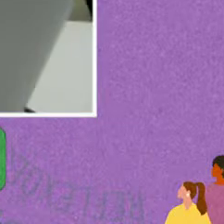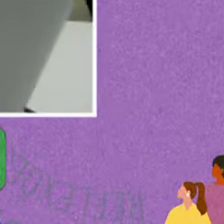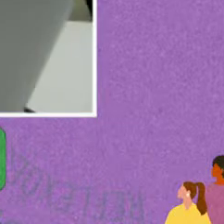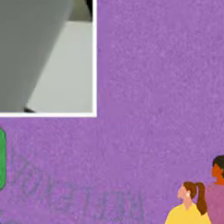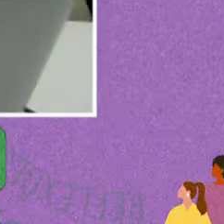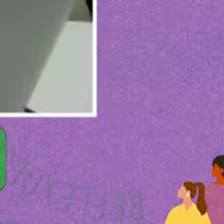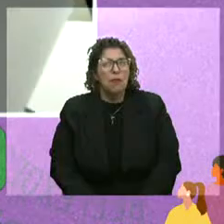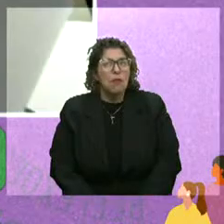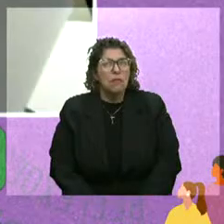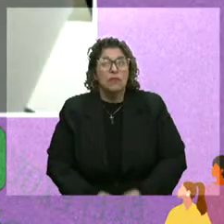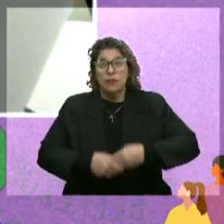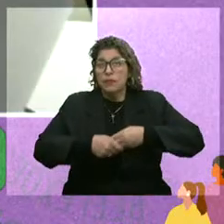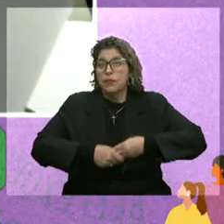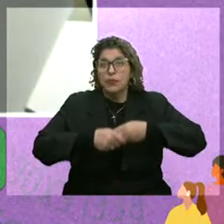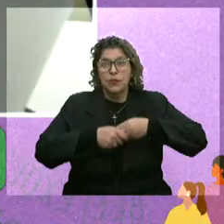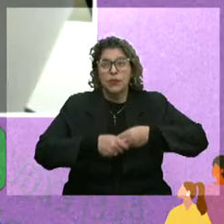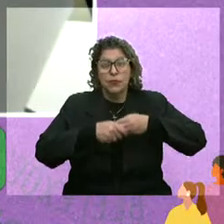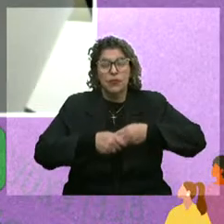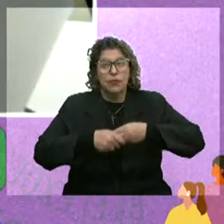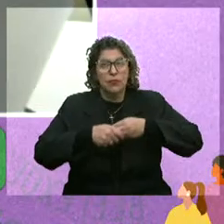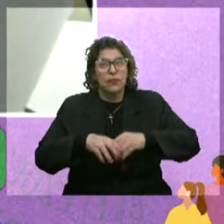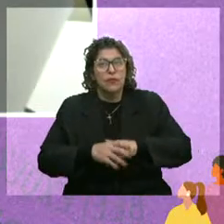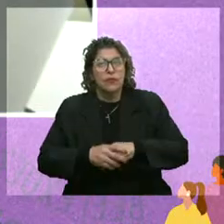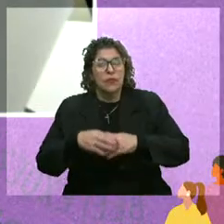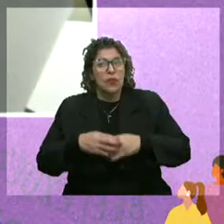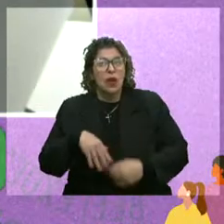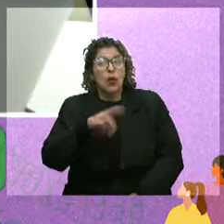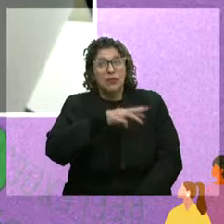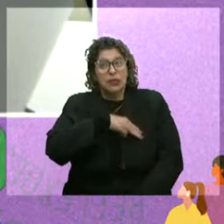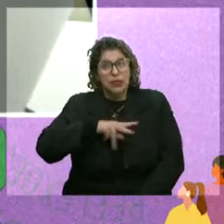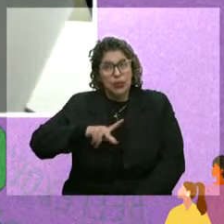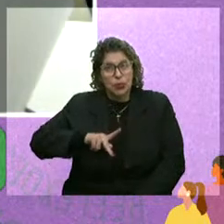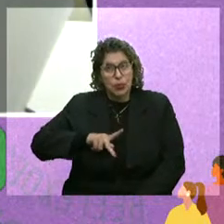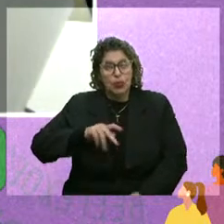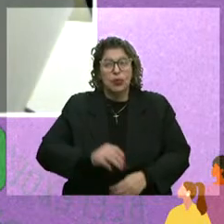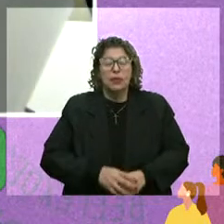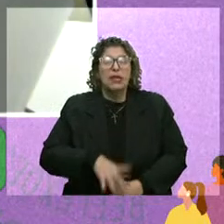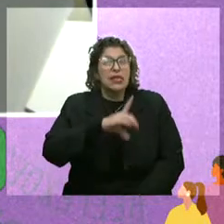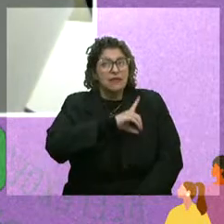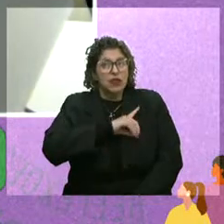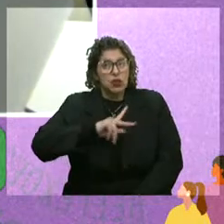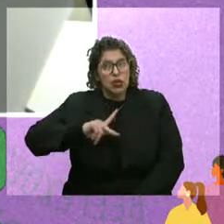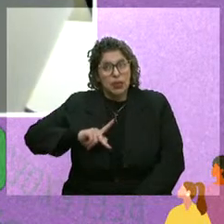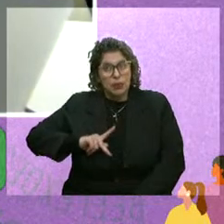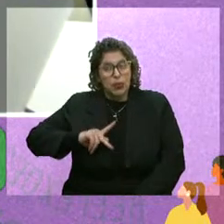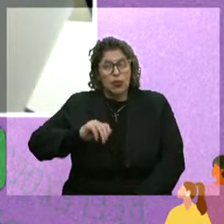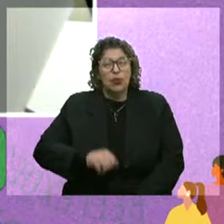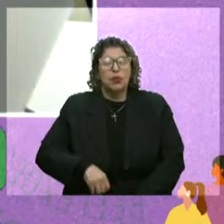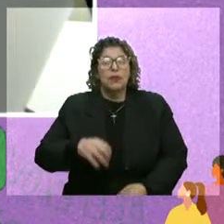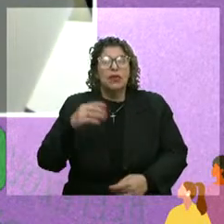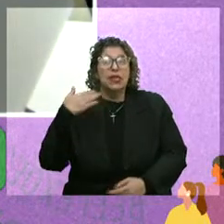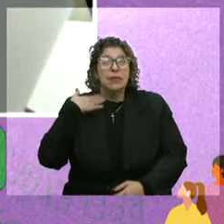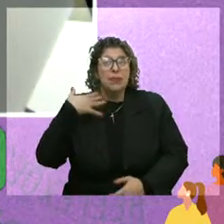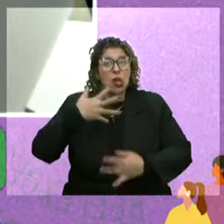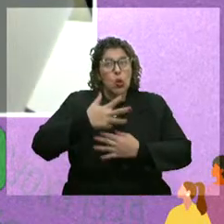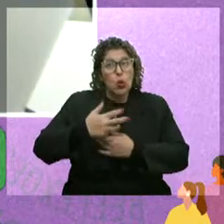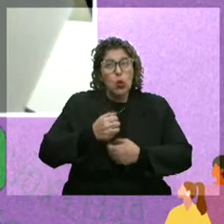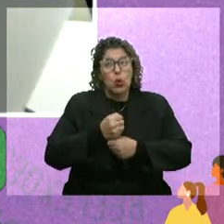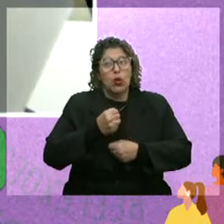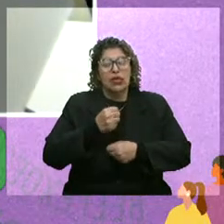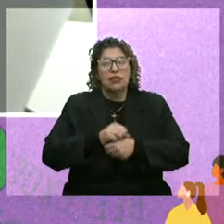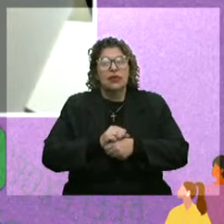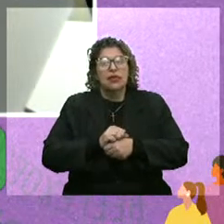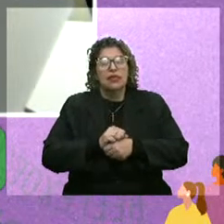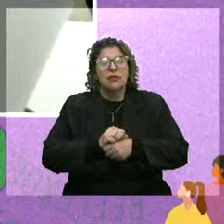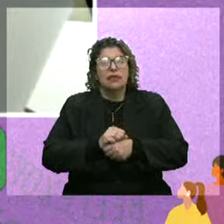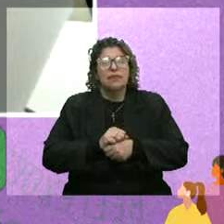ação juntamente com o Executivo, o Ministério Público, a Defensoria Pública, o Tribunal de Contas do Estado e o